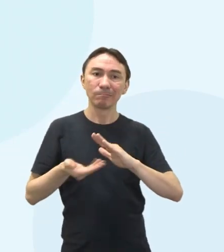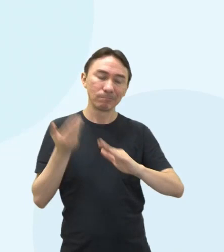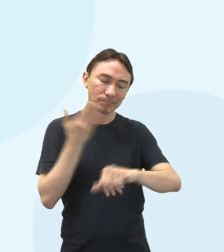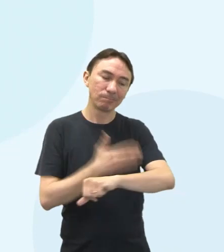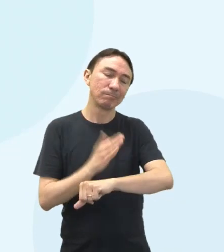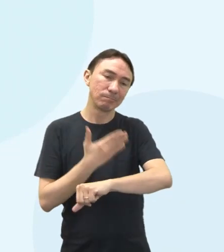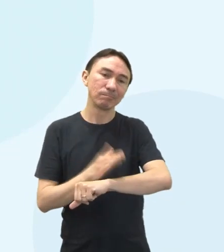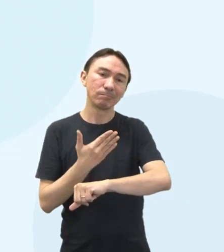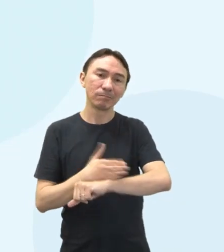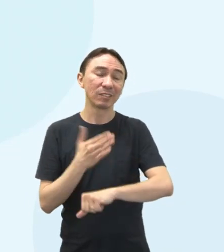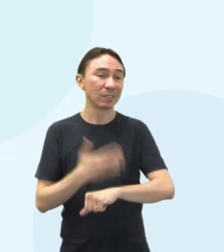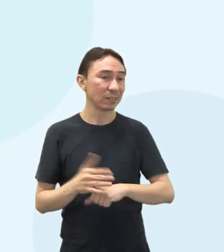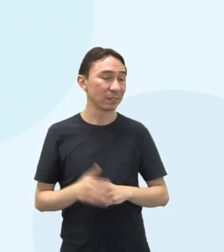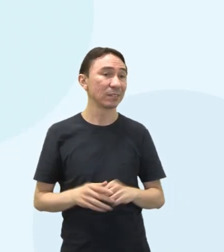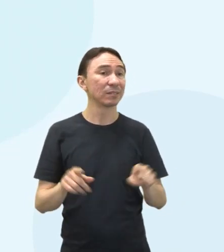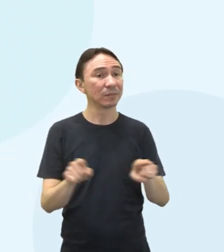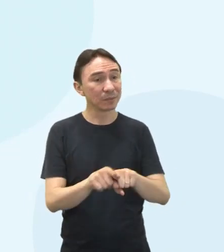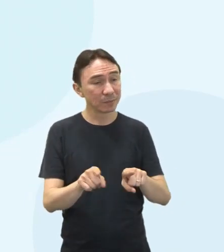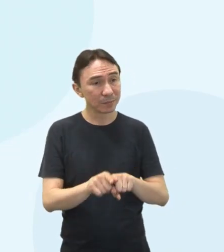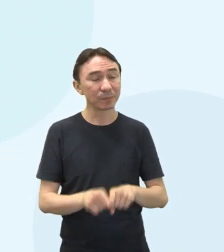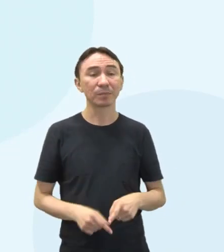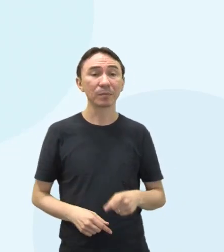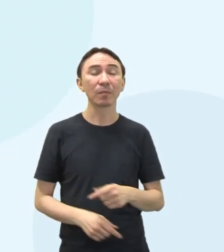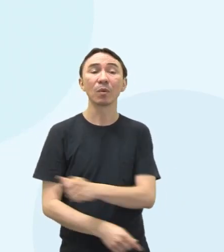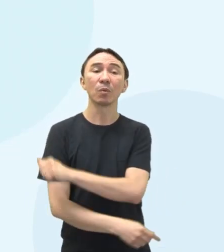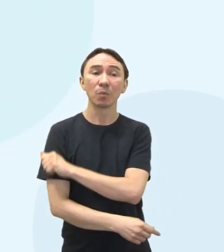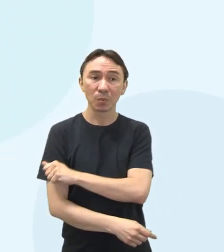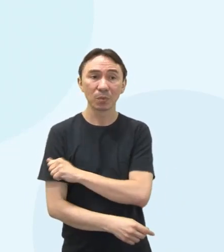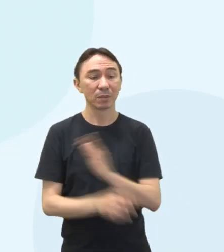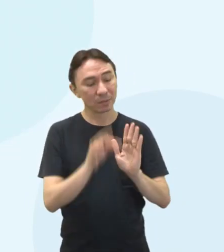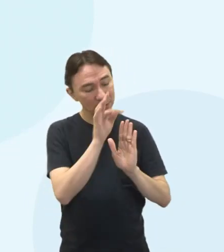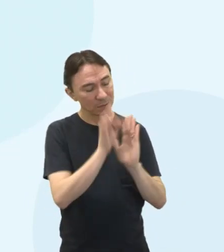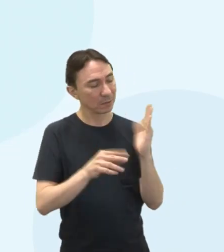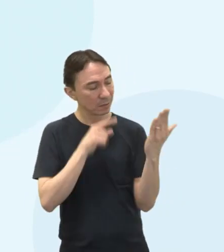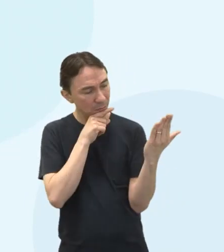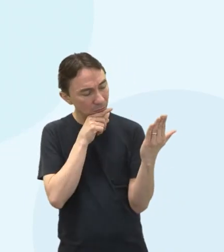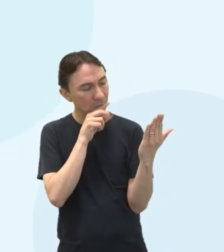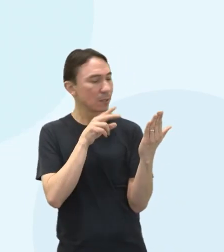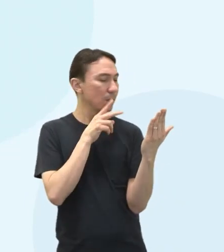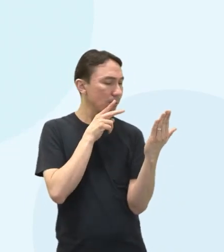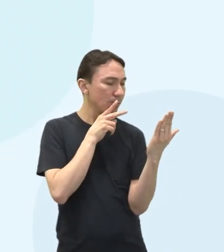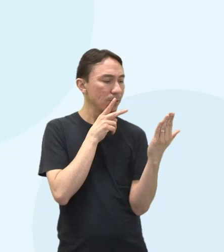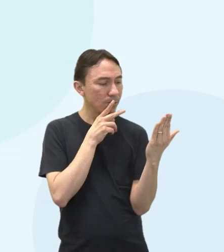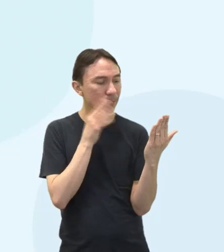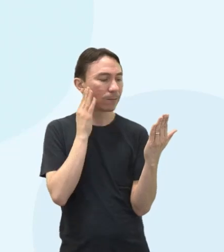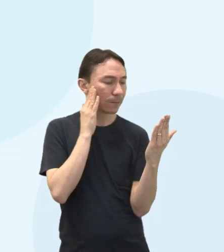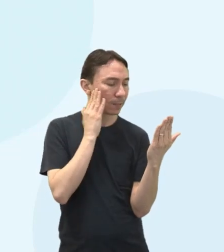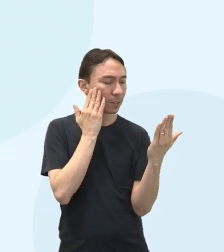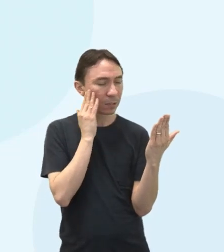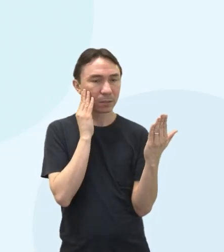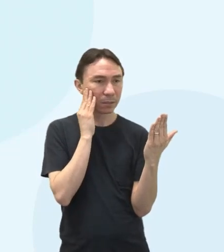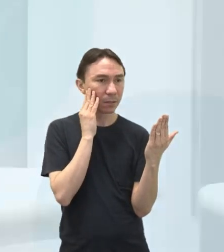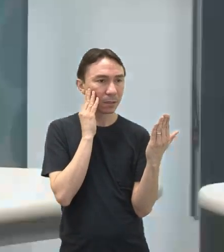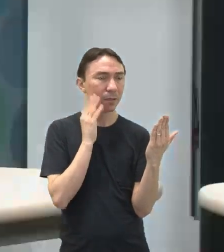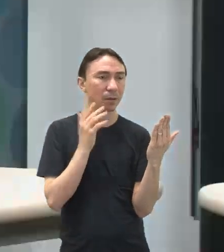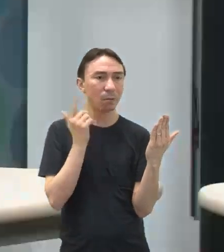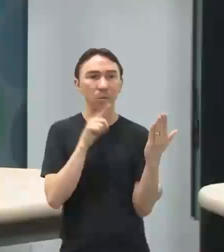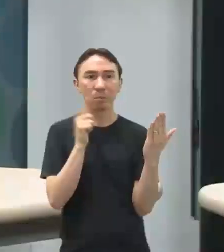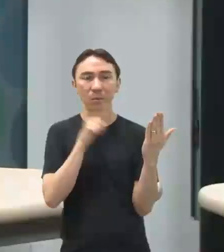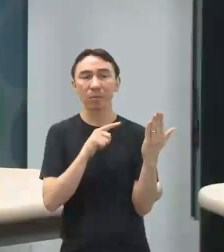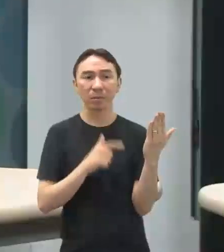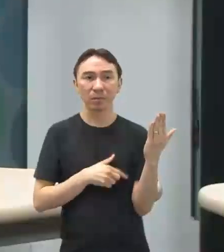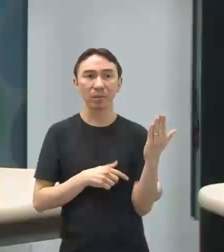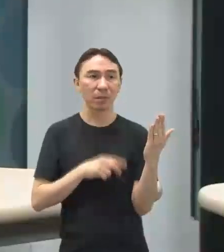do aluno poder entrar em contato com esse texto e com entendimento desse texto né só ele ele vai ler ele